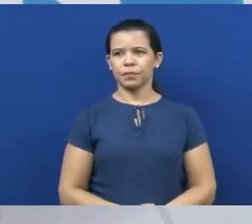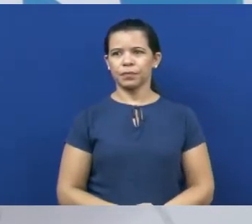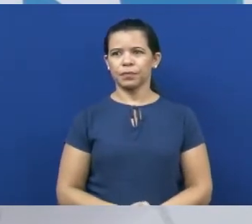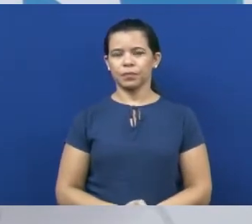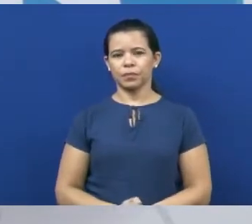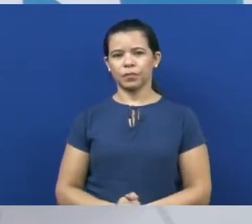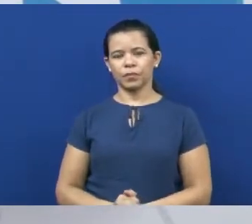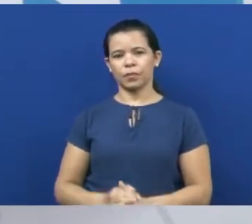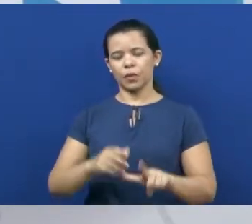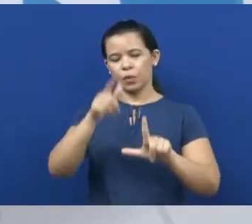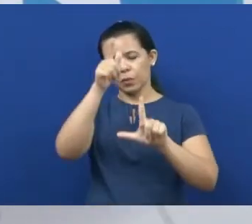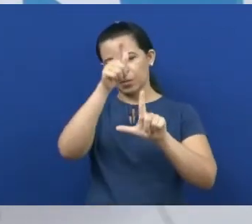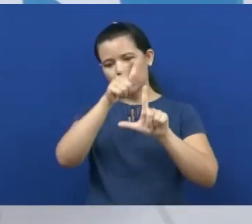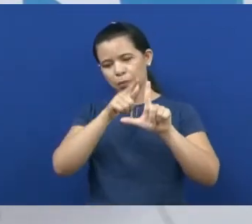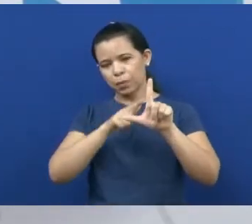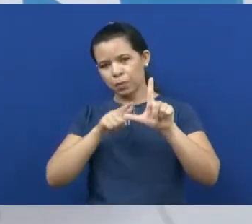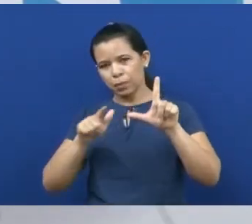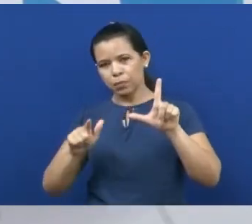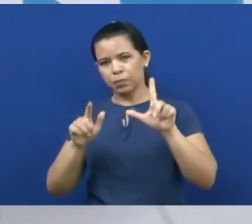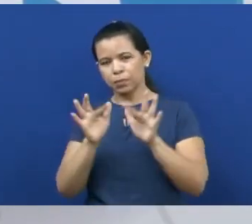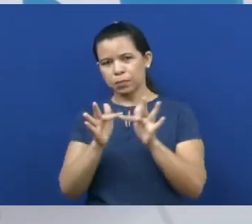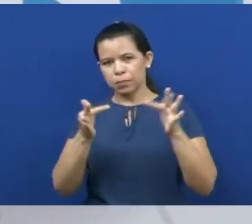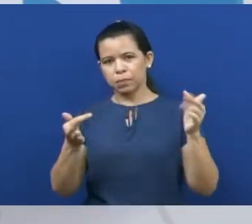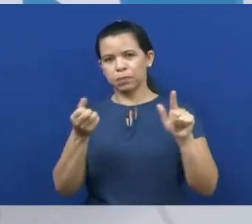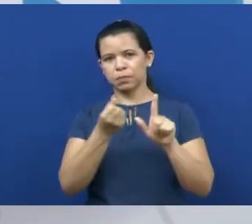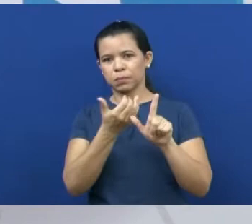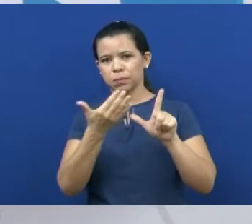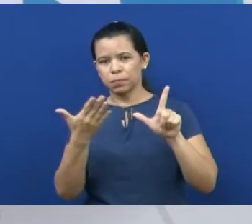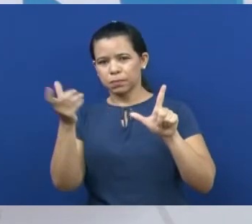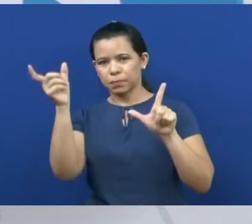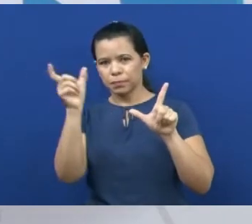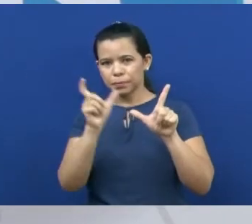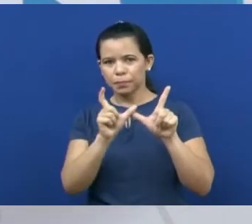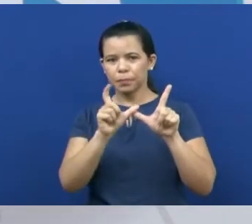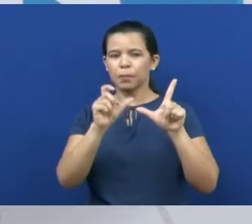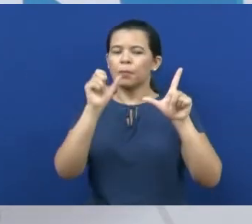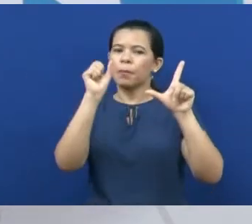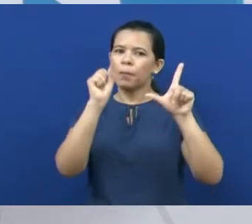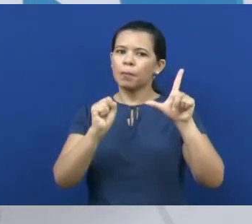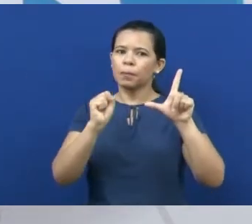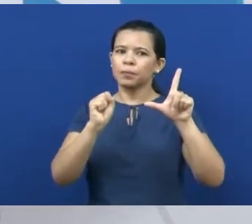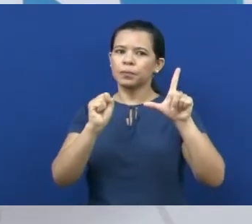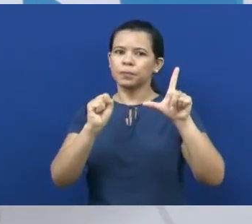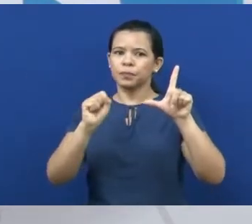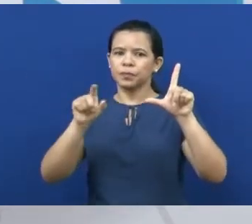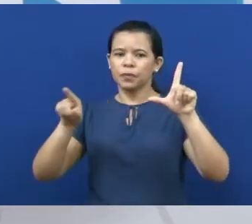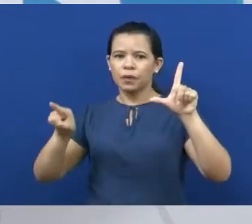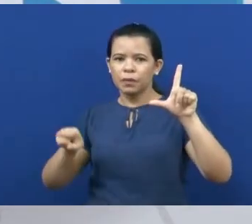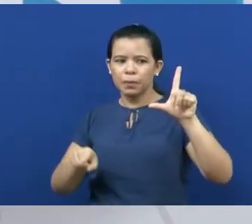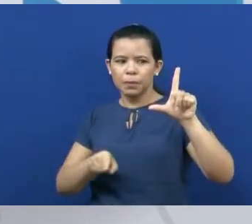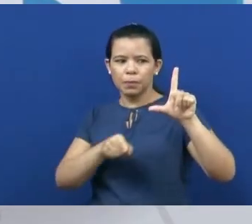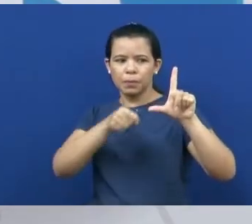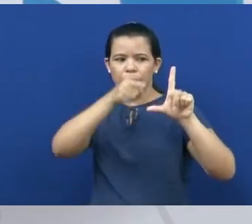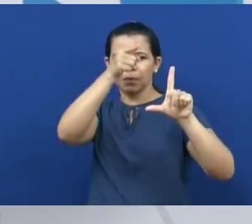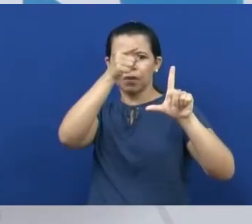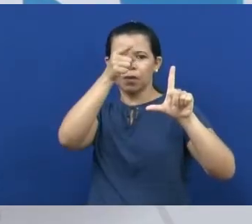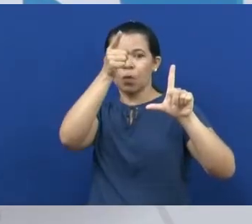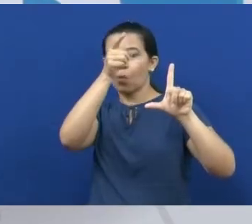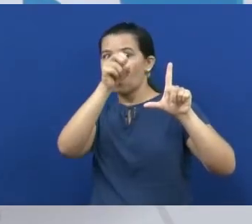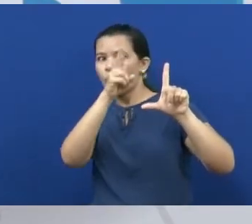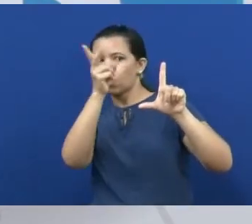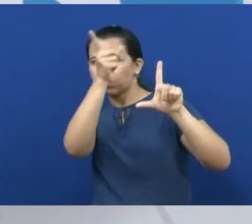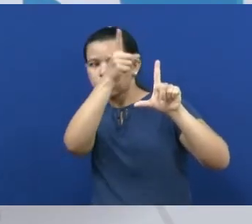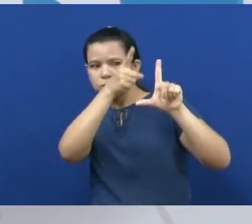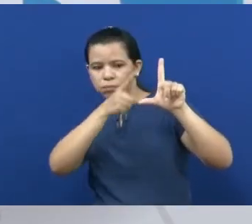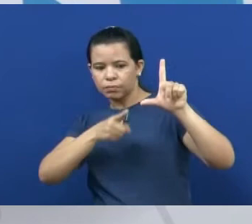O gráfico de uma função logarítmica, ele pode ser crescente ou pode ser decrescente. Para sabermos